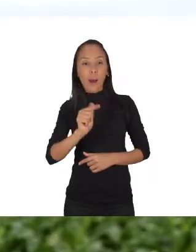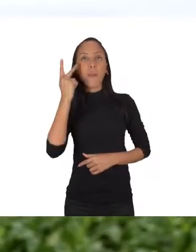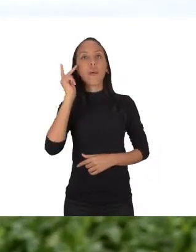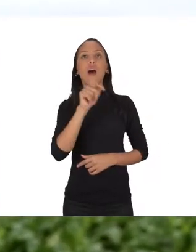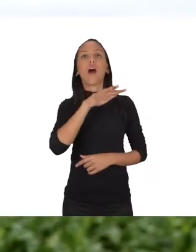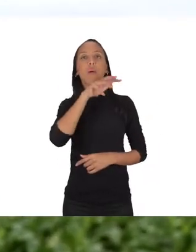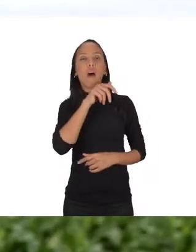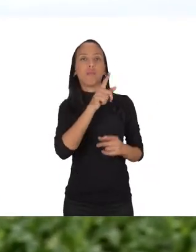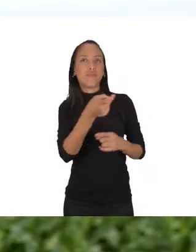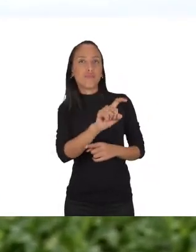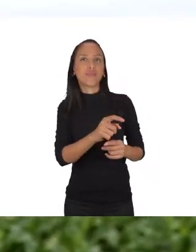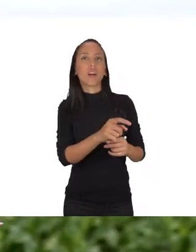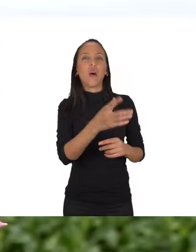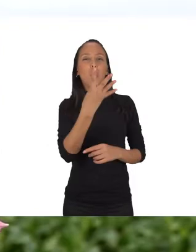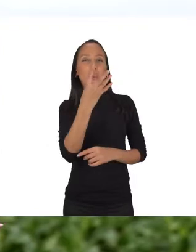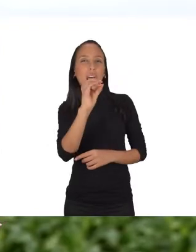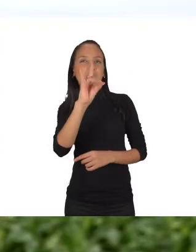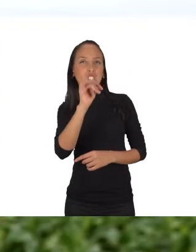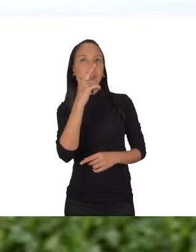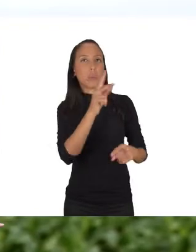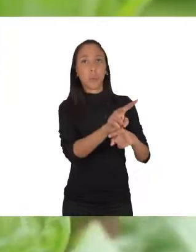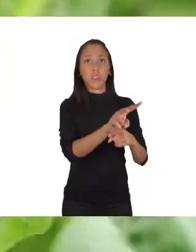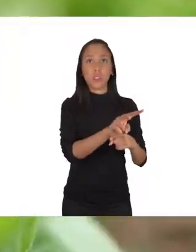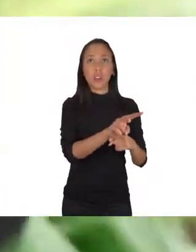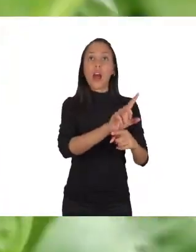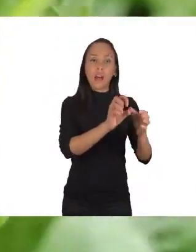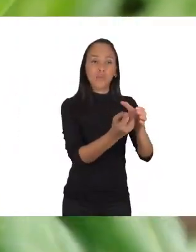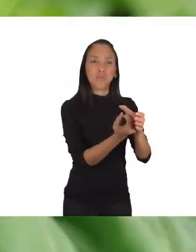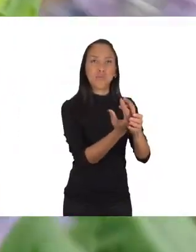os 40 e tantos dias lá protegido, e vai fazer a quebrança da flor.